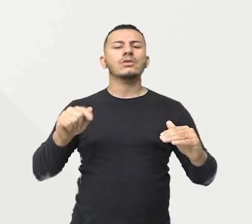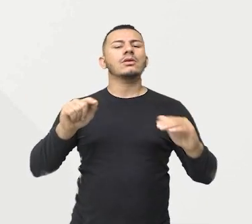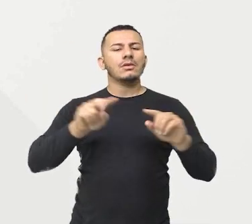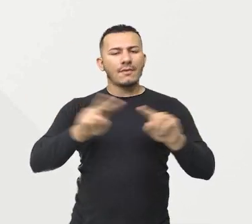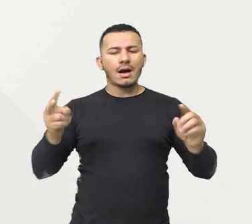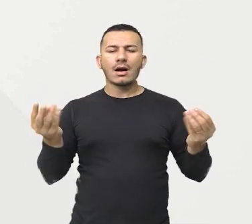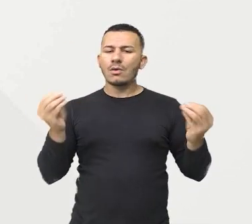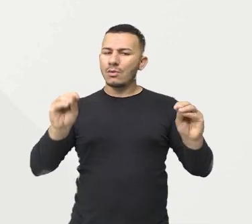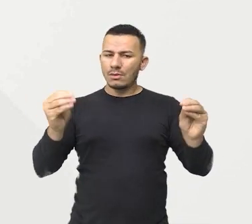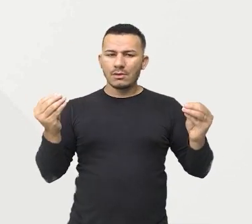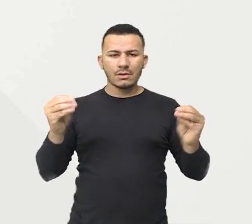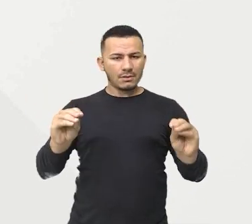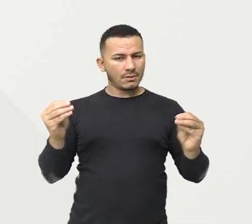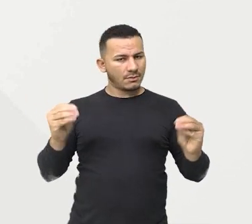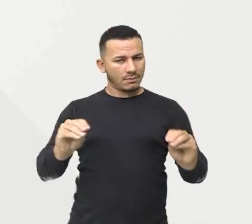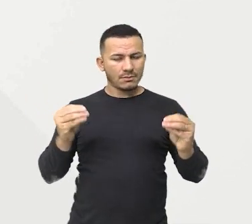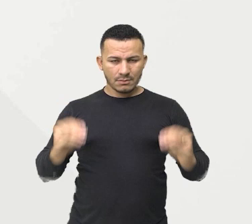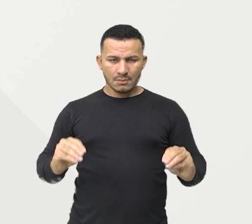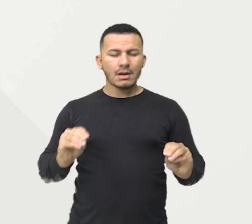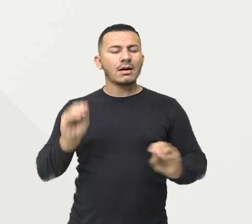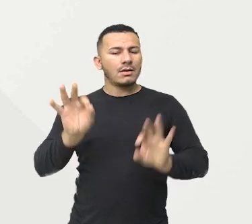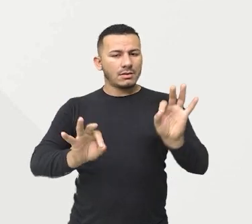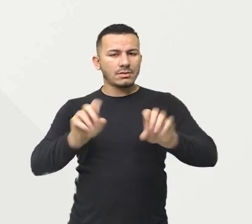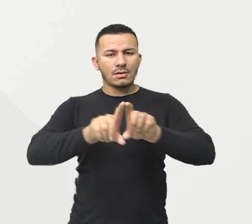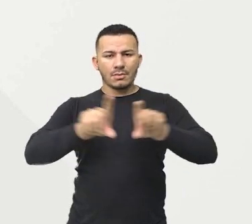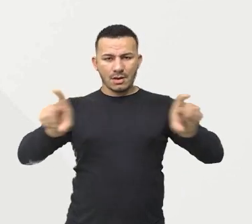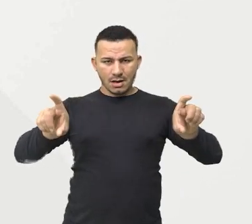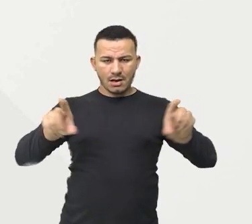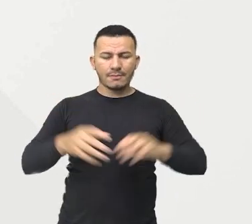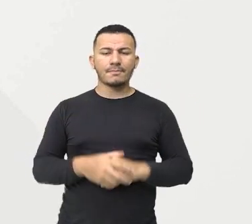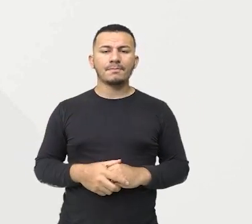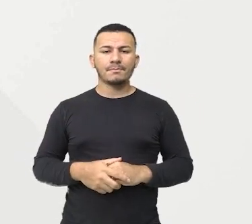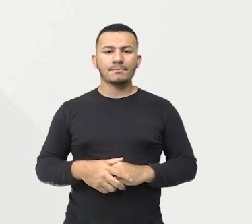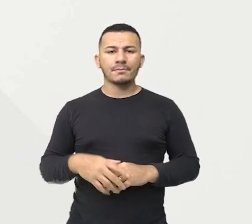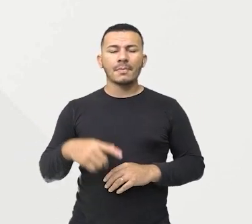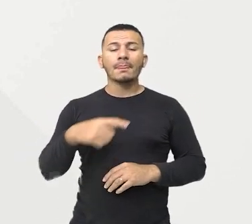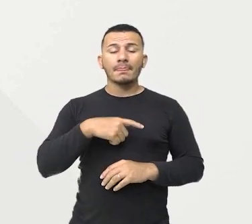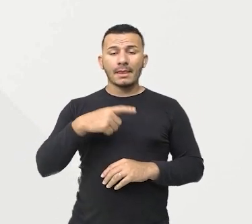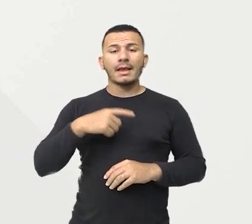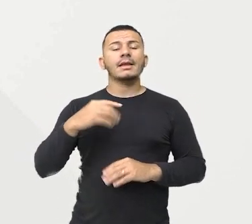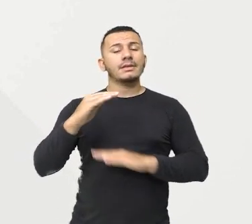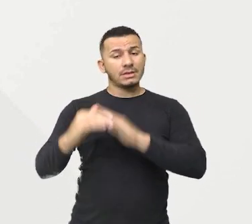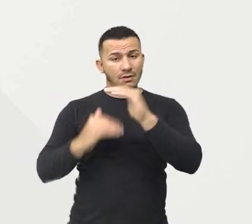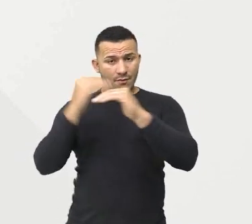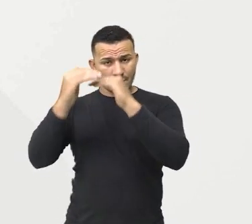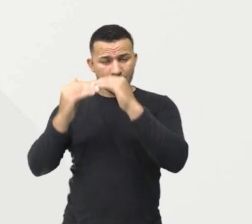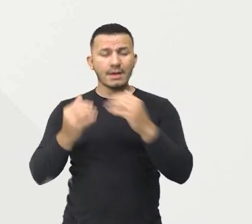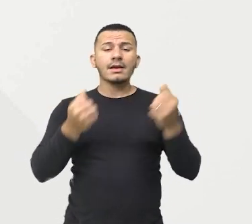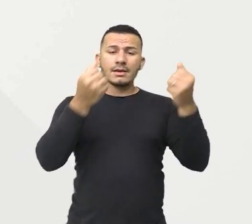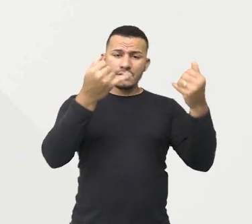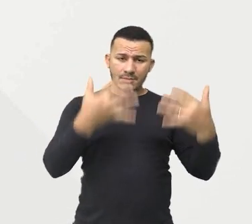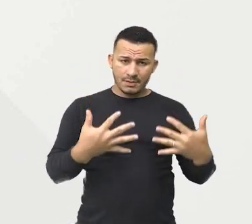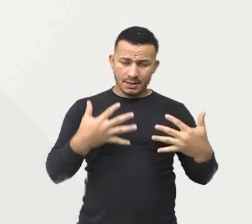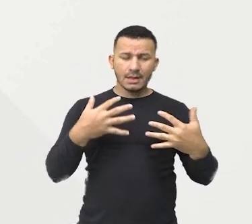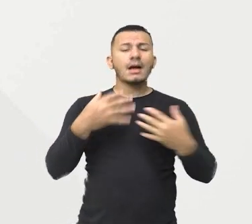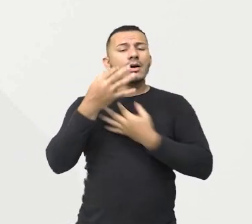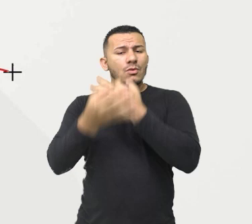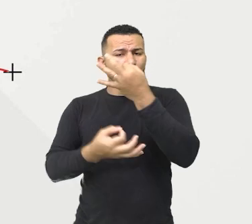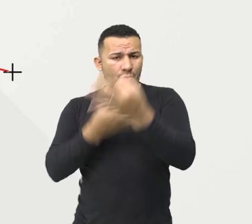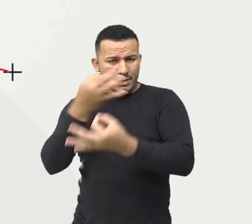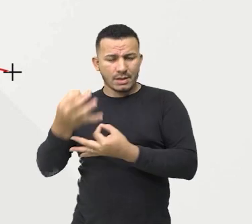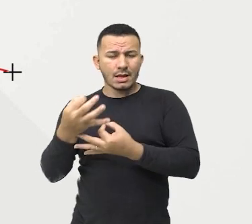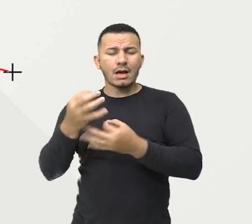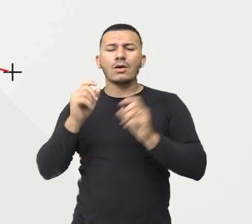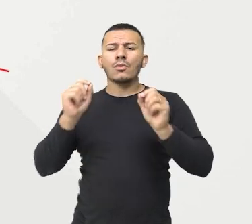frases para compor o meu parágrafo, que vão desenvolver, explicar e comentar a ideia